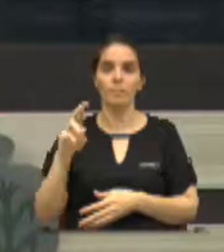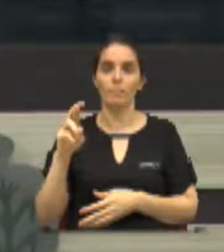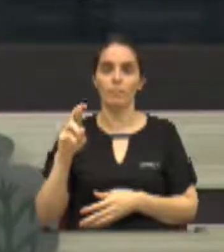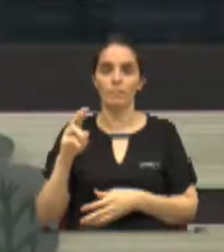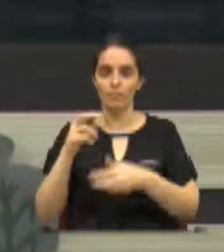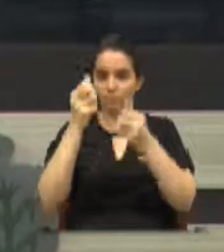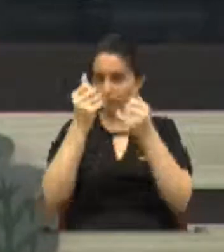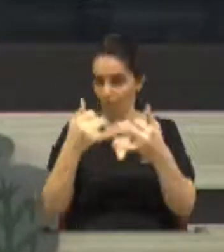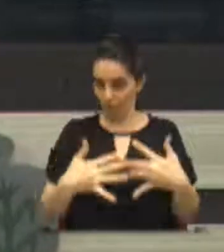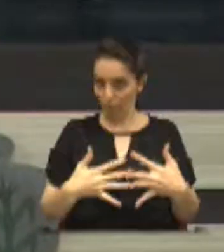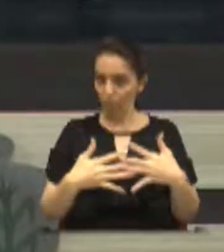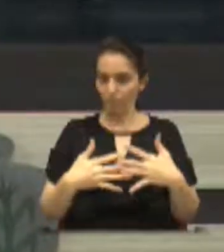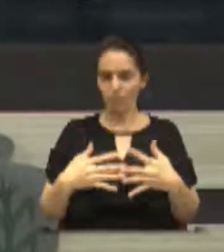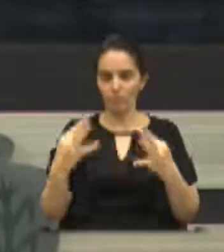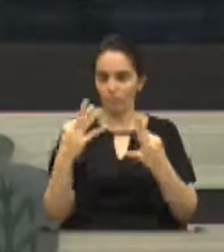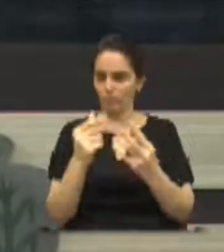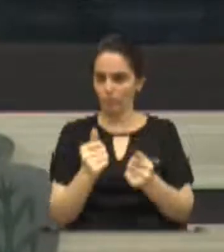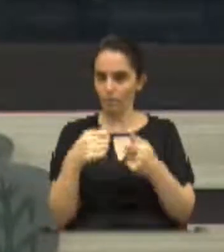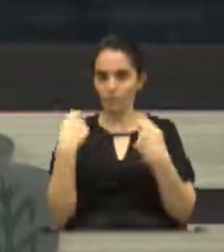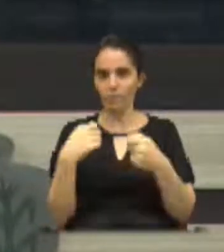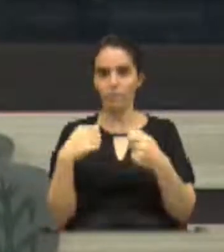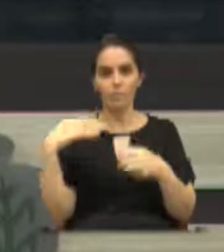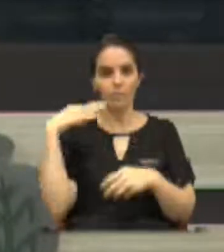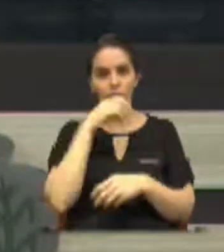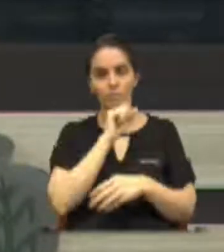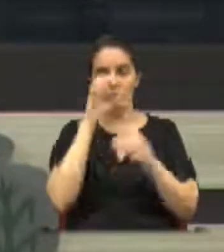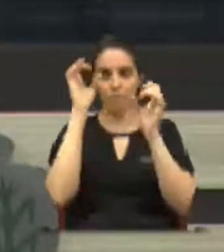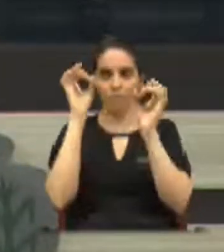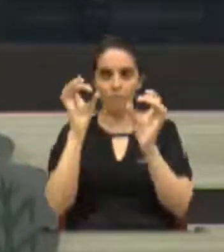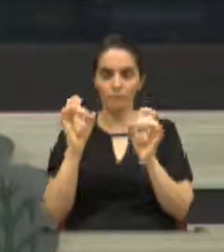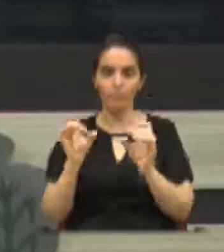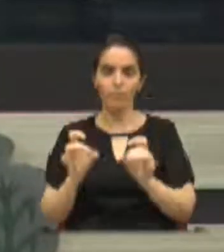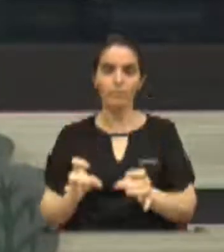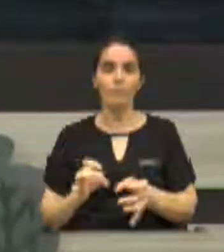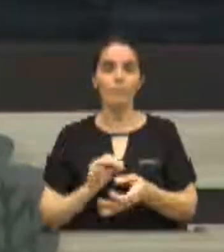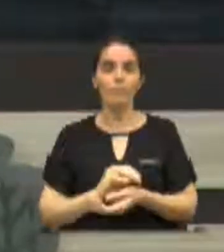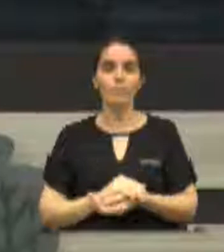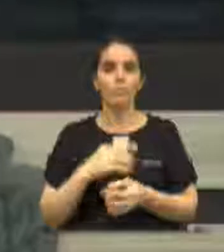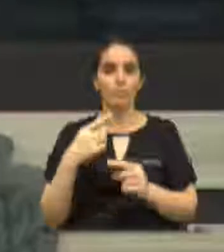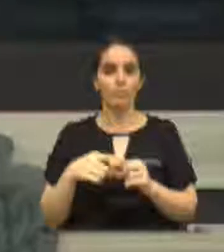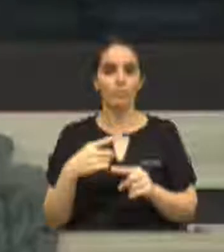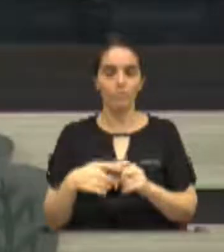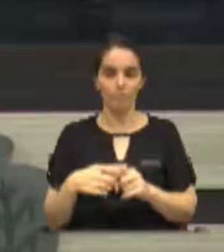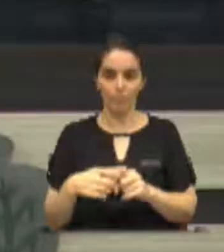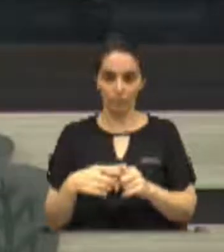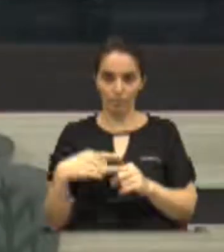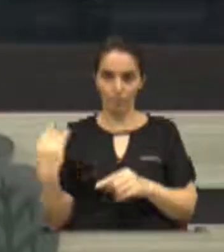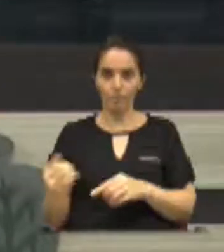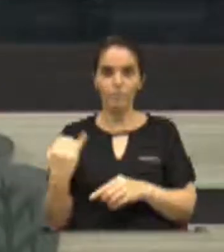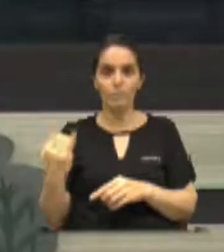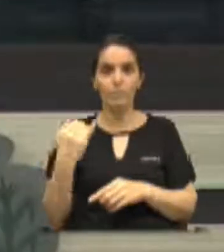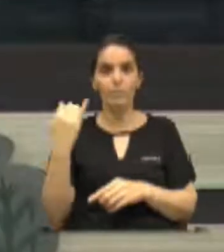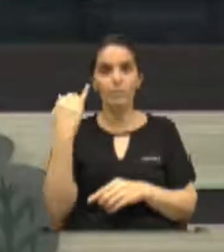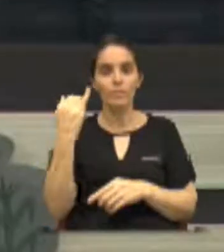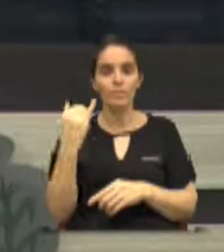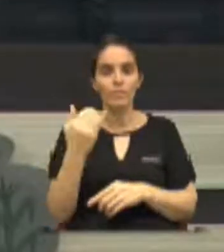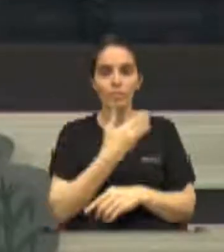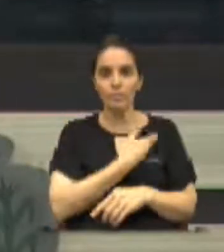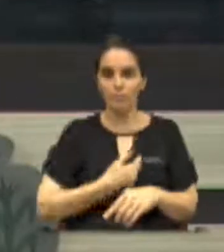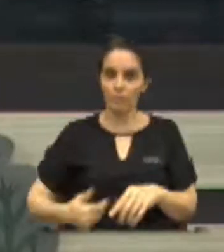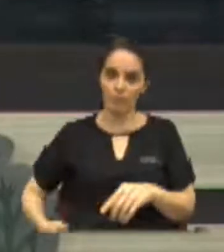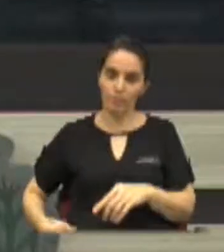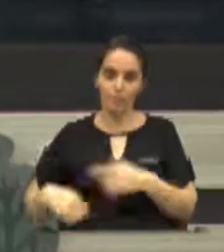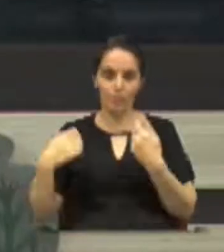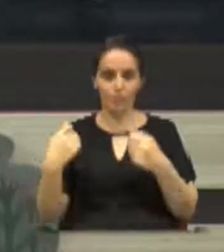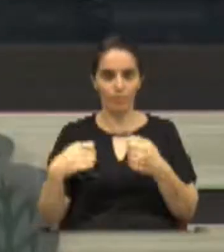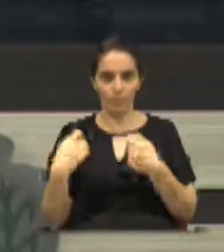que especifica, necessita de regime especial de tramitação, pois é matéria de relevante interesse público, razão pela qual